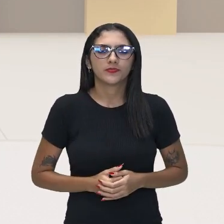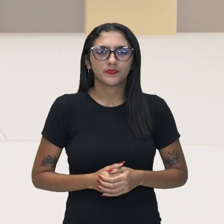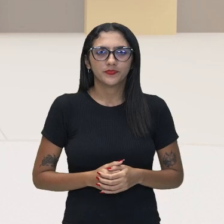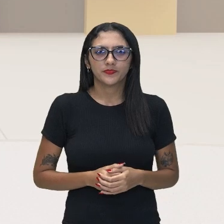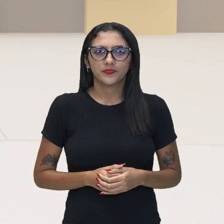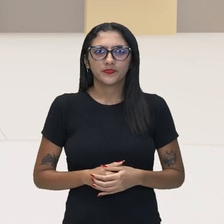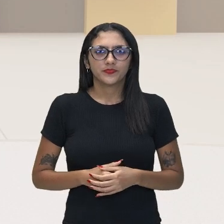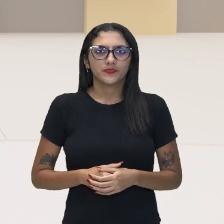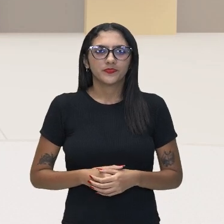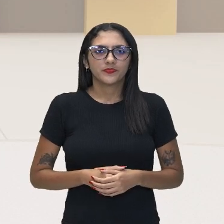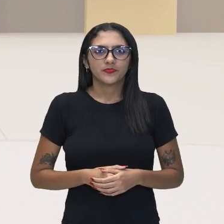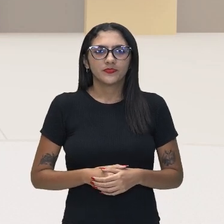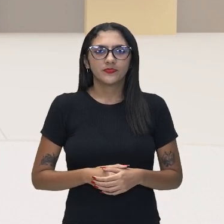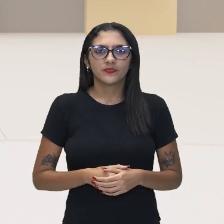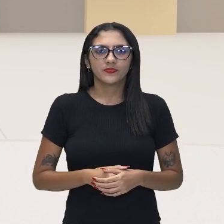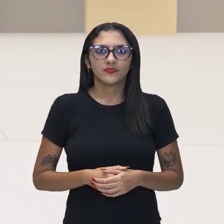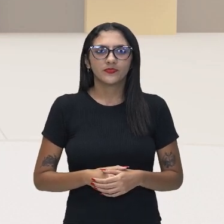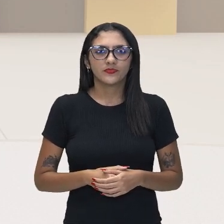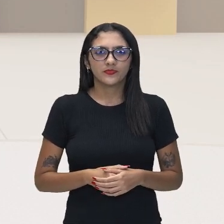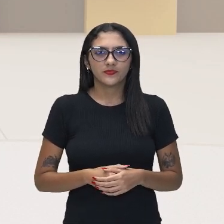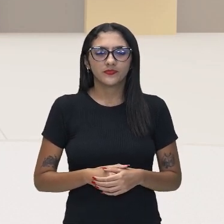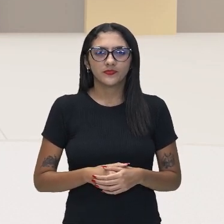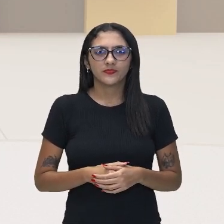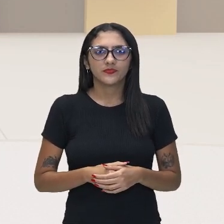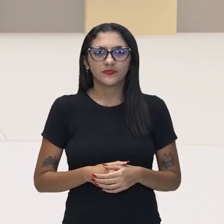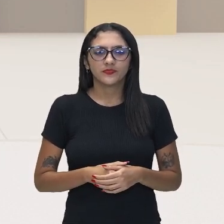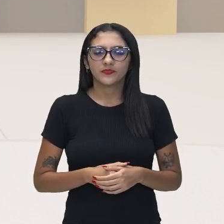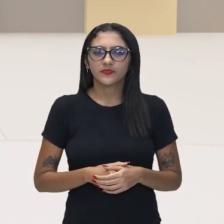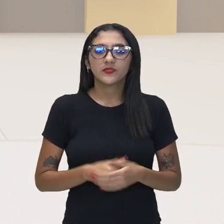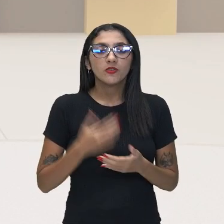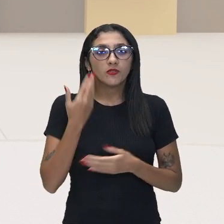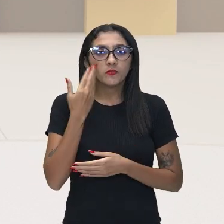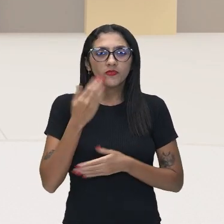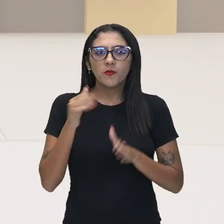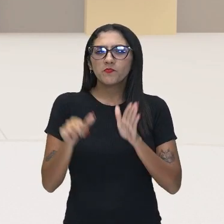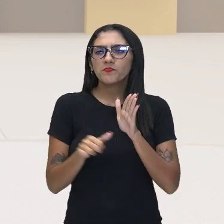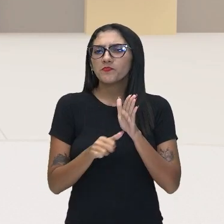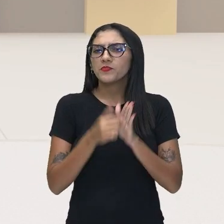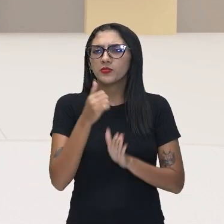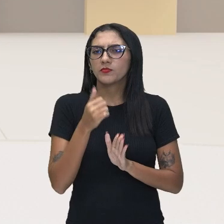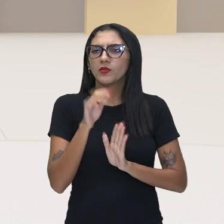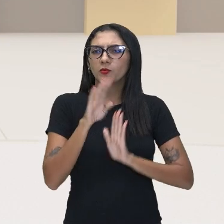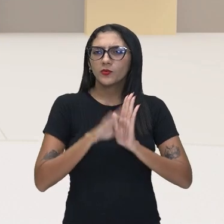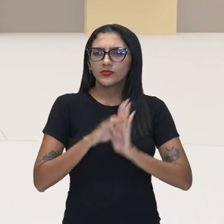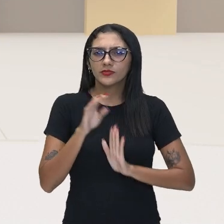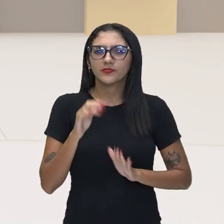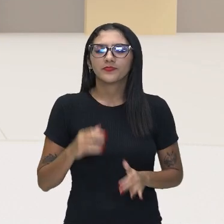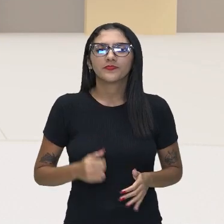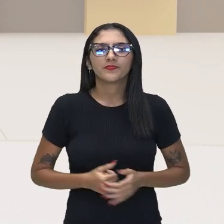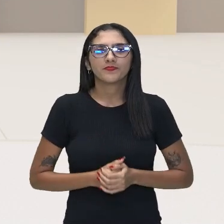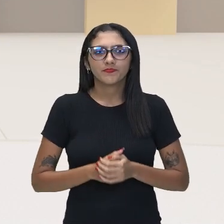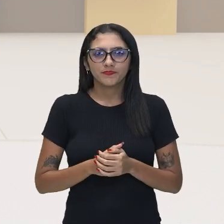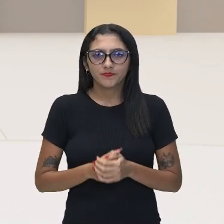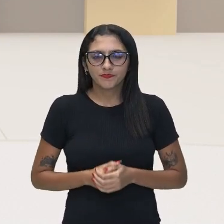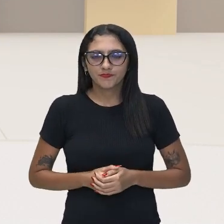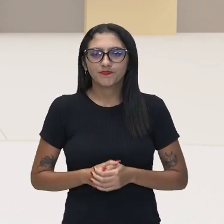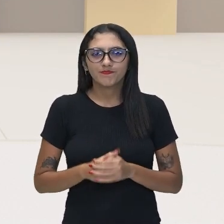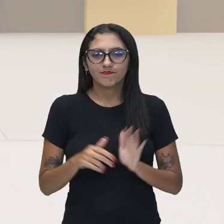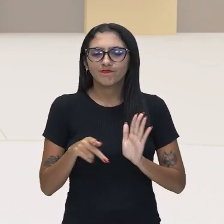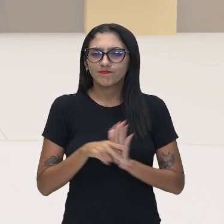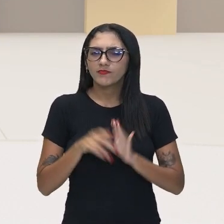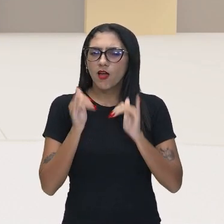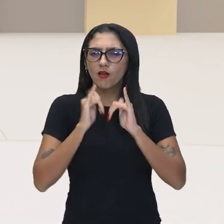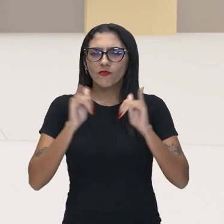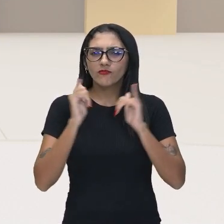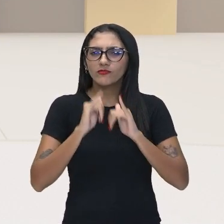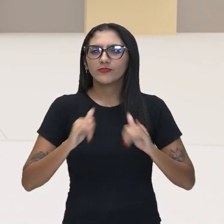vocês. Vamos lá, a nossa primeira reportagem. Olha aí, reportagem do CMA